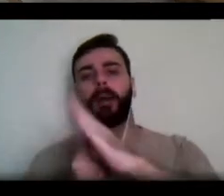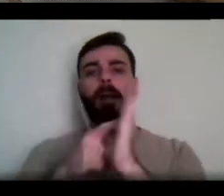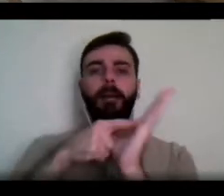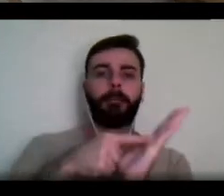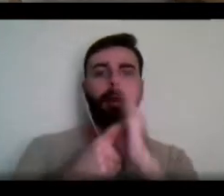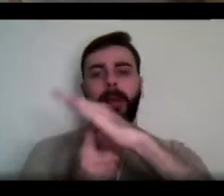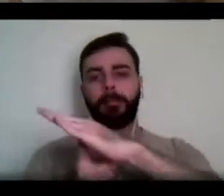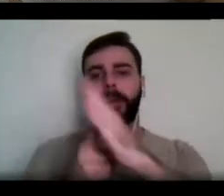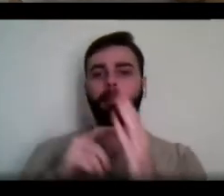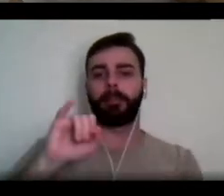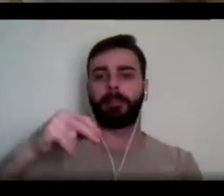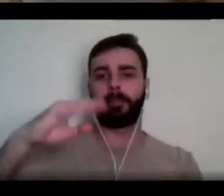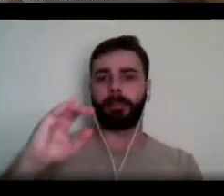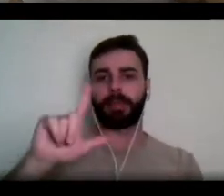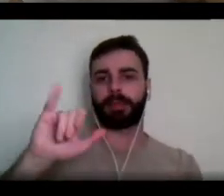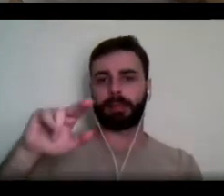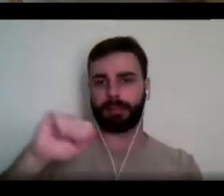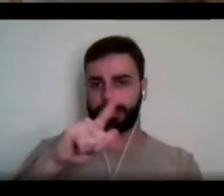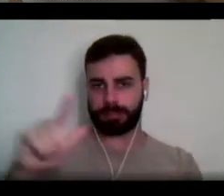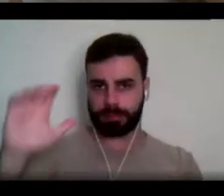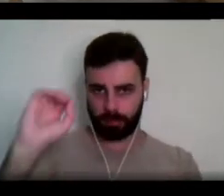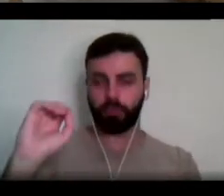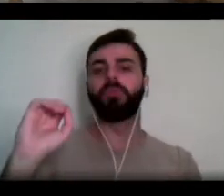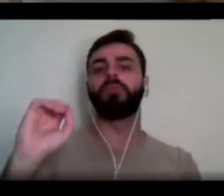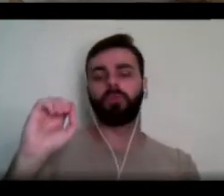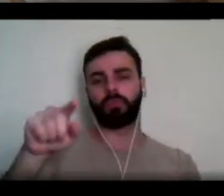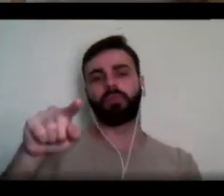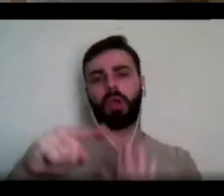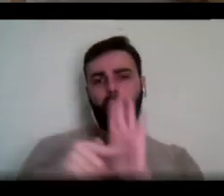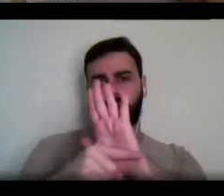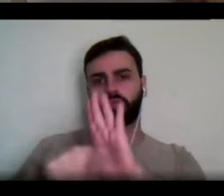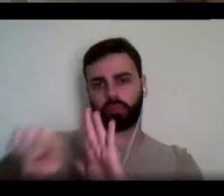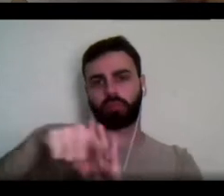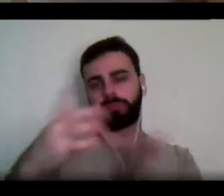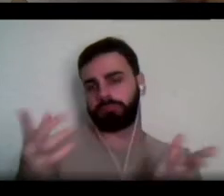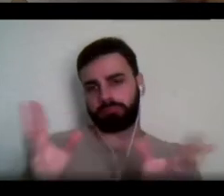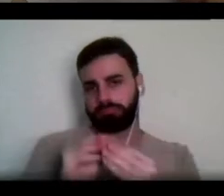Isso aqui vai te ajudar, né? Basicamente é isso.